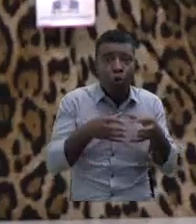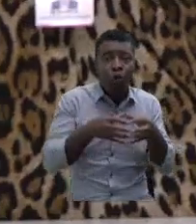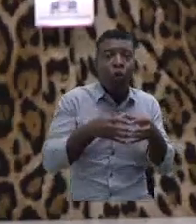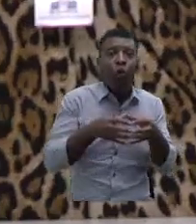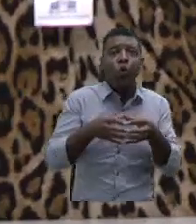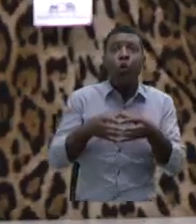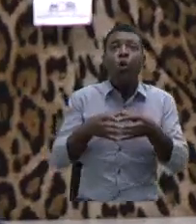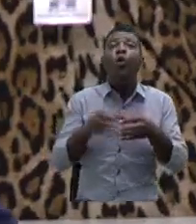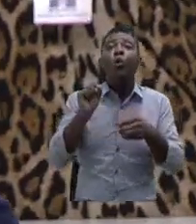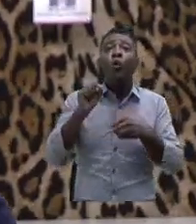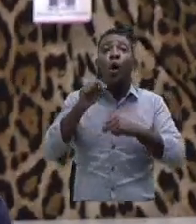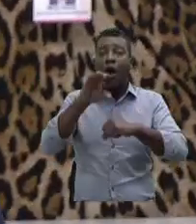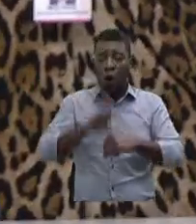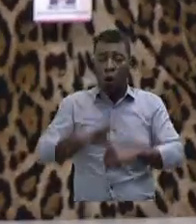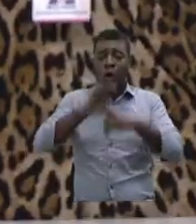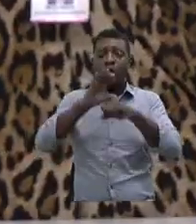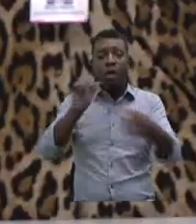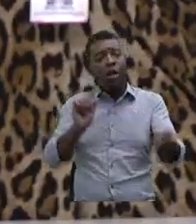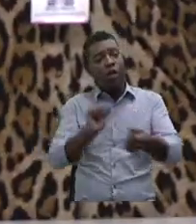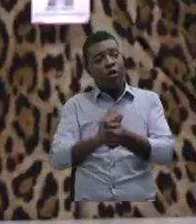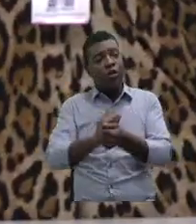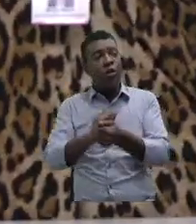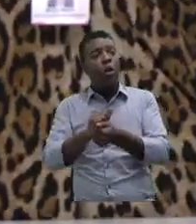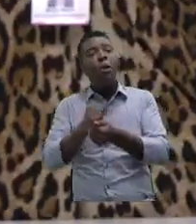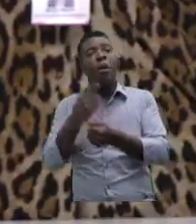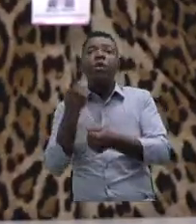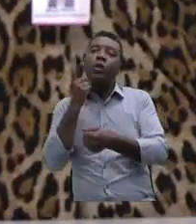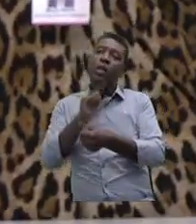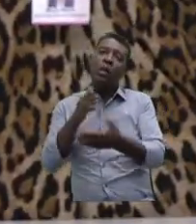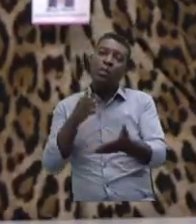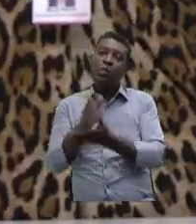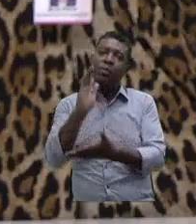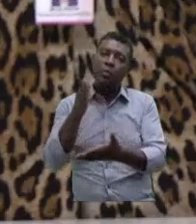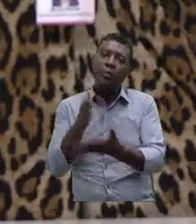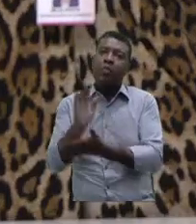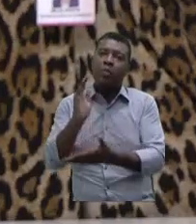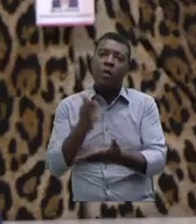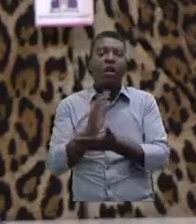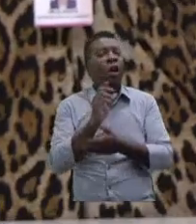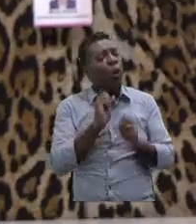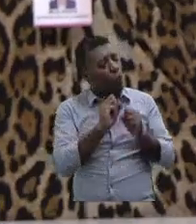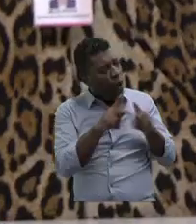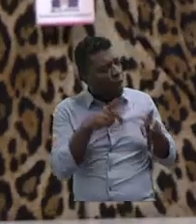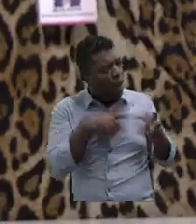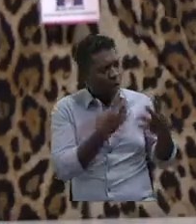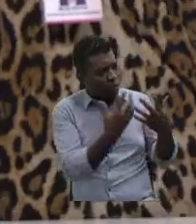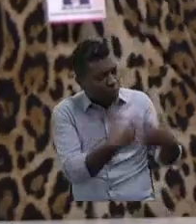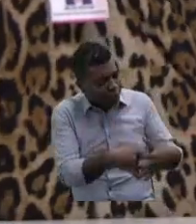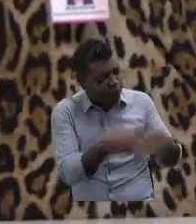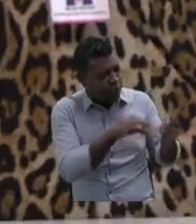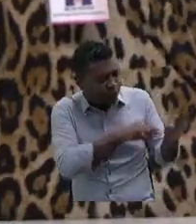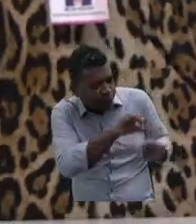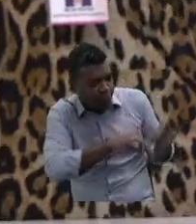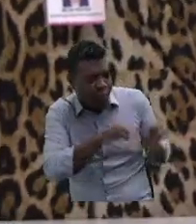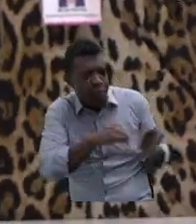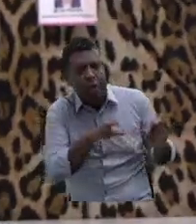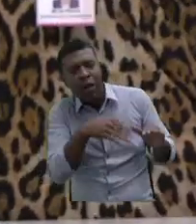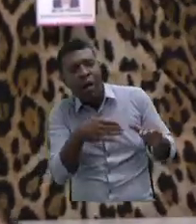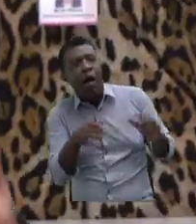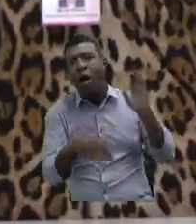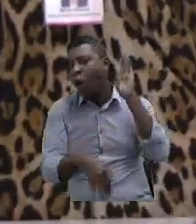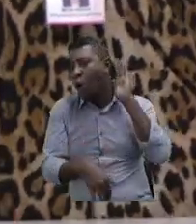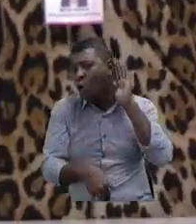conselhos, para aprovação aqui, obviamente, com todos os trâmites, as escutas que são necessárias para o Descentra